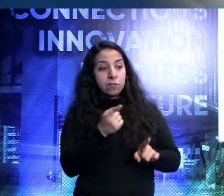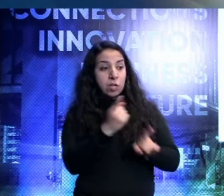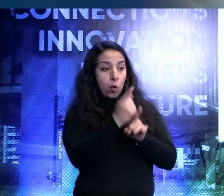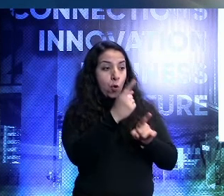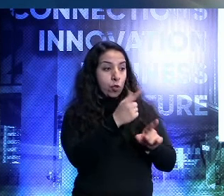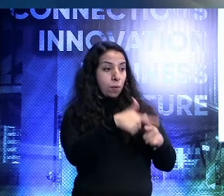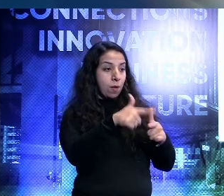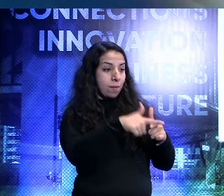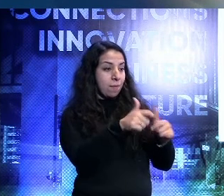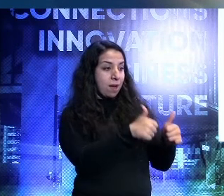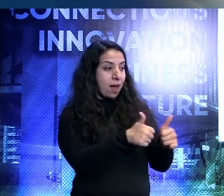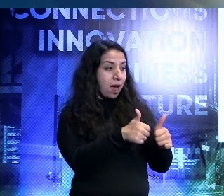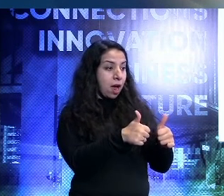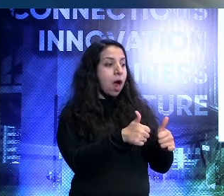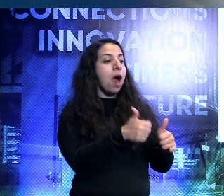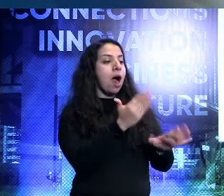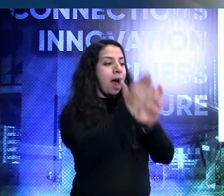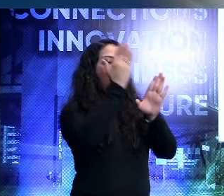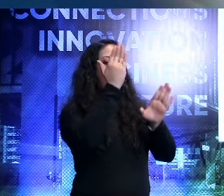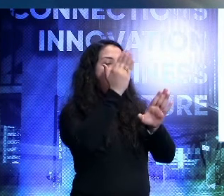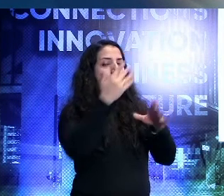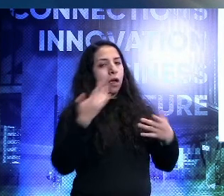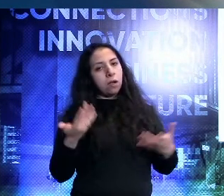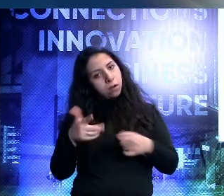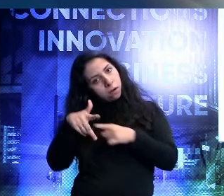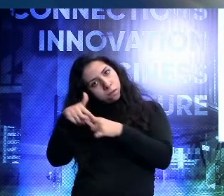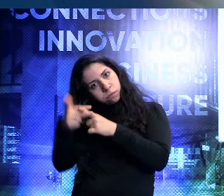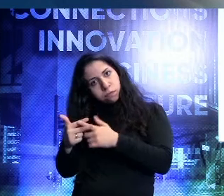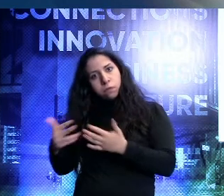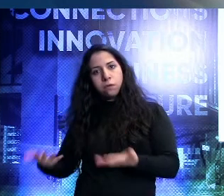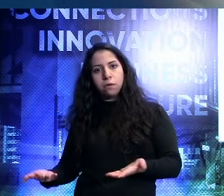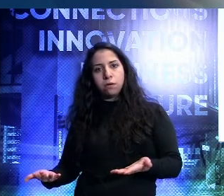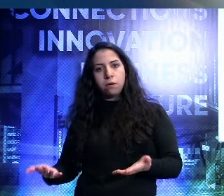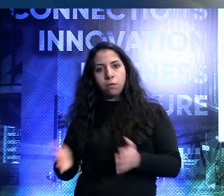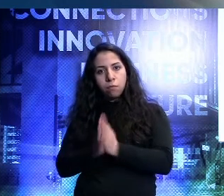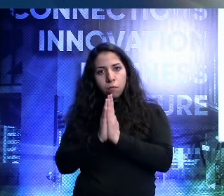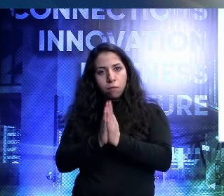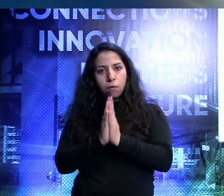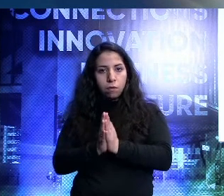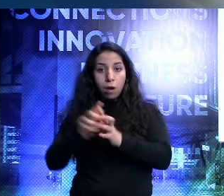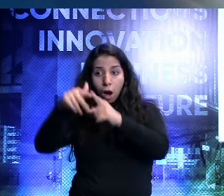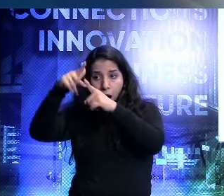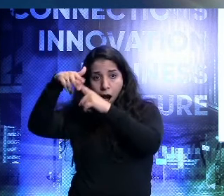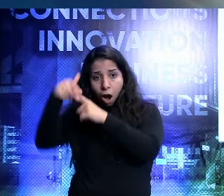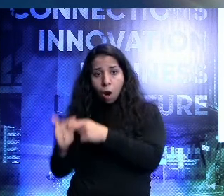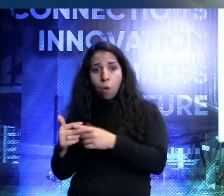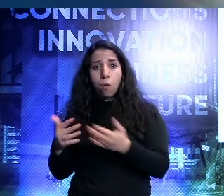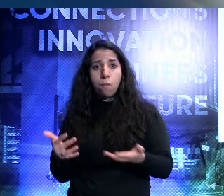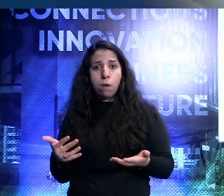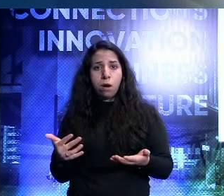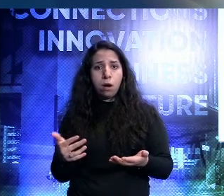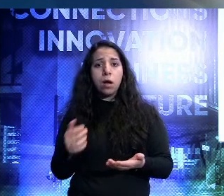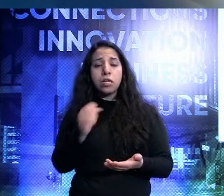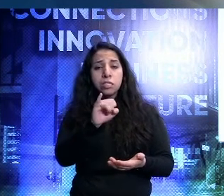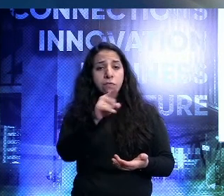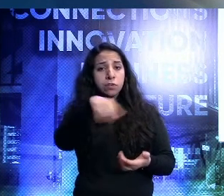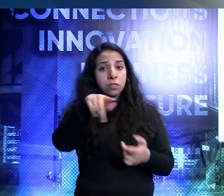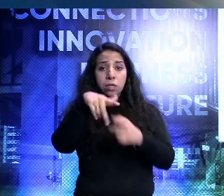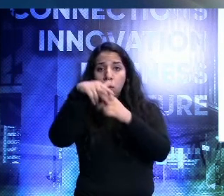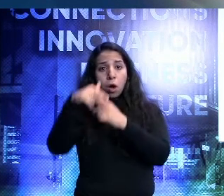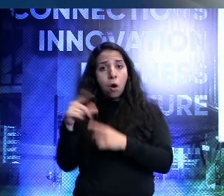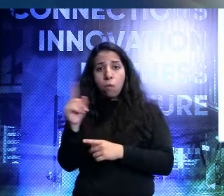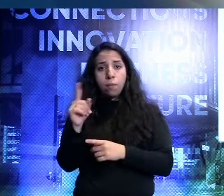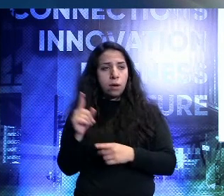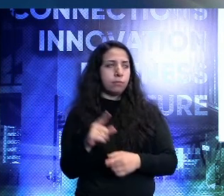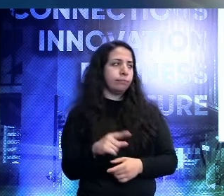faz? Arruma, pelo amor. Né? E, enquanto você não arrumar, não repete o